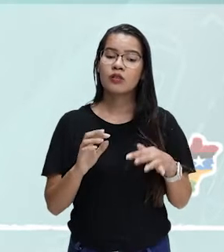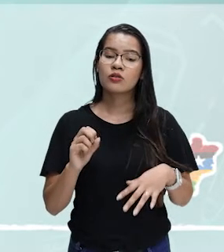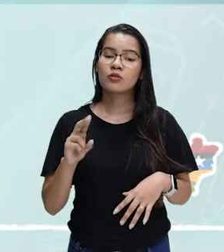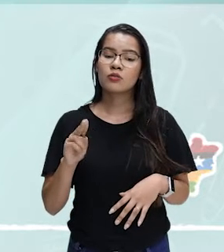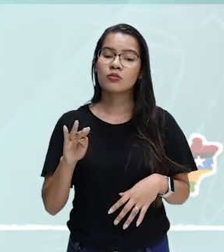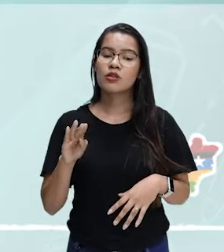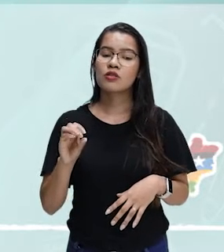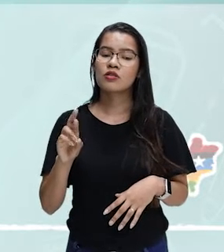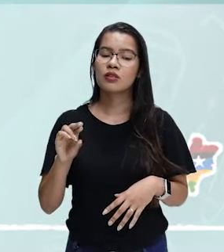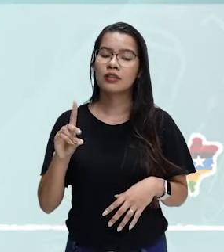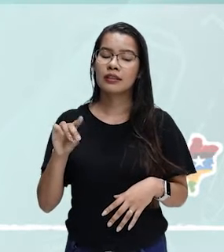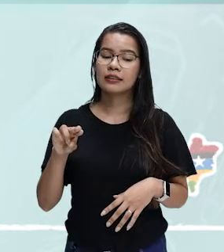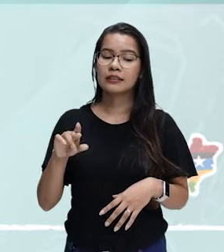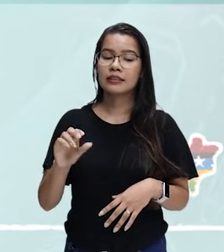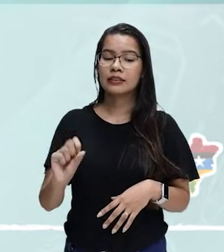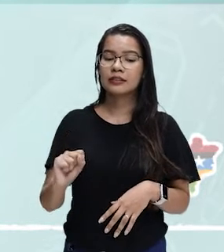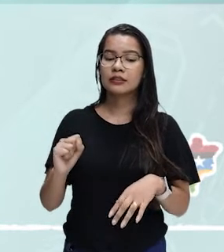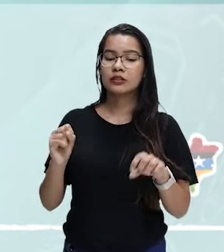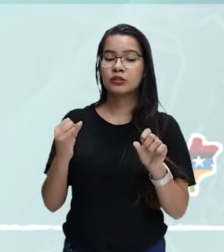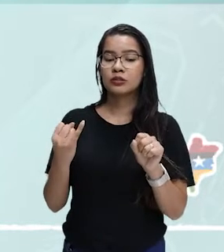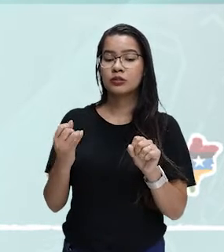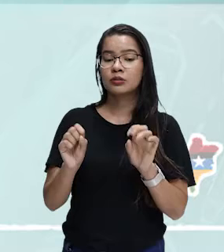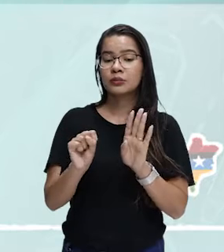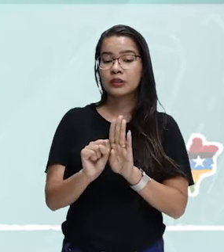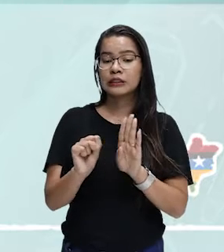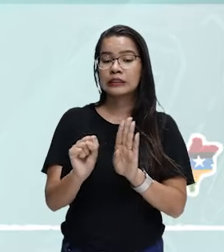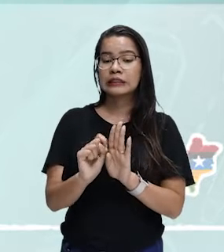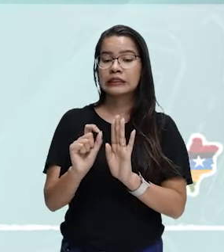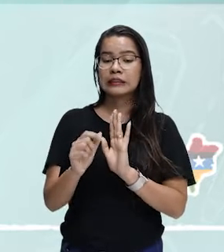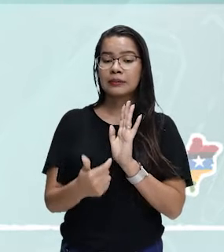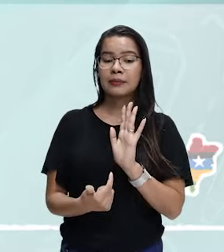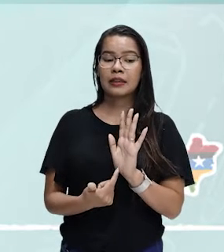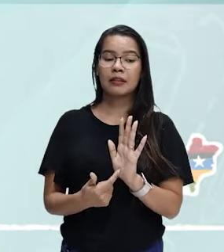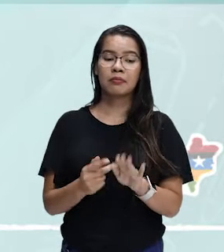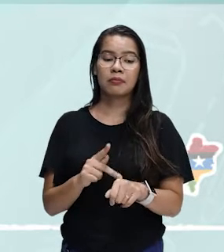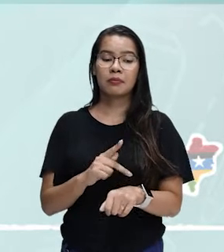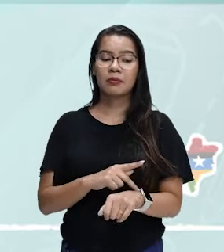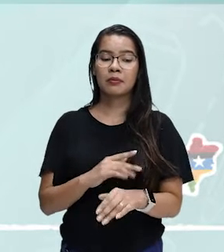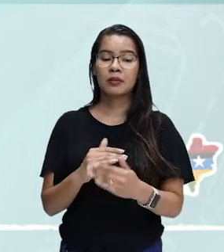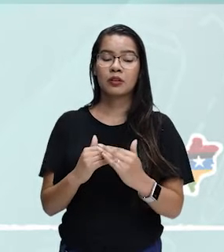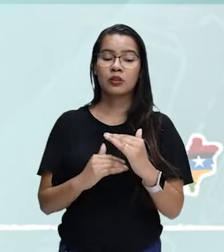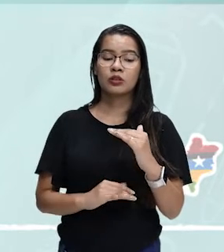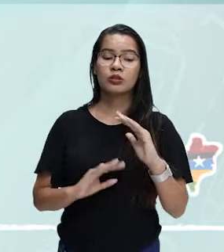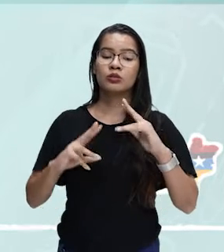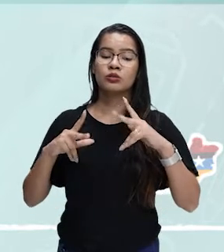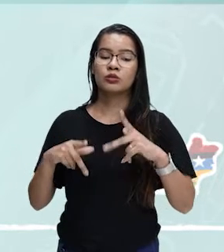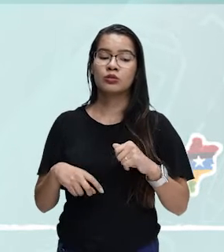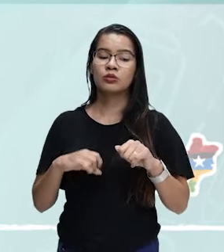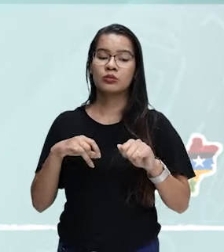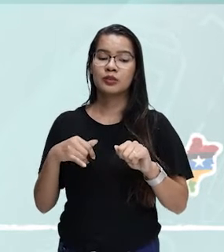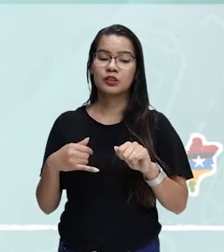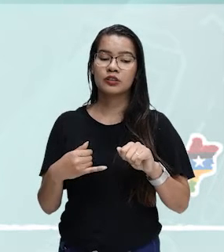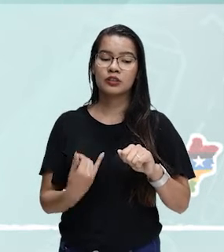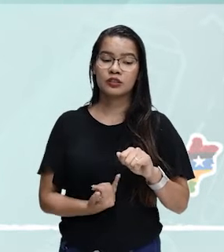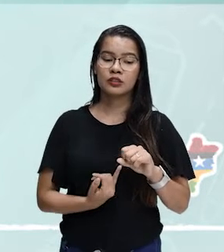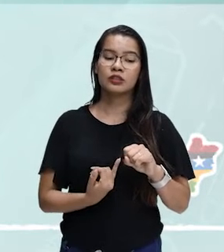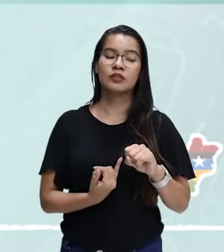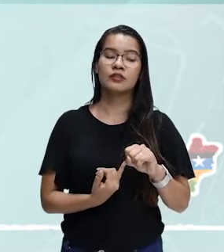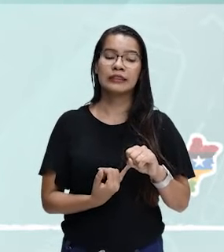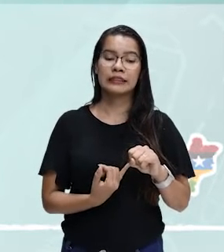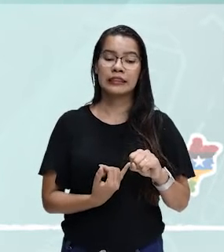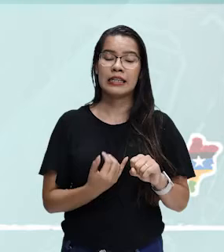substantivas que aparecem nos períodos abaixo, são todas subjetivas, exceto, aí no caso, uma